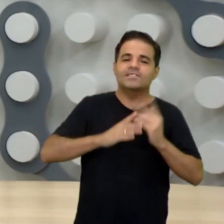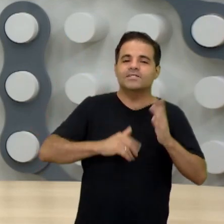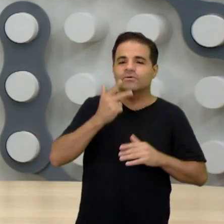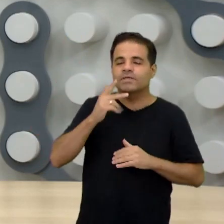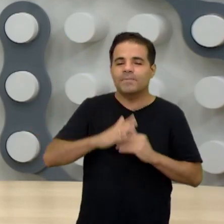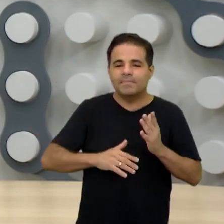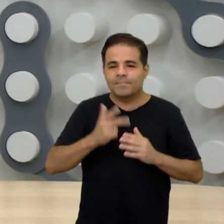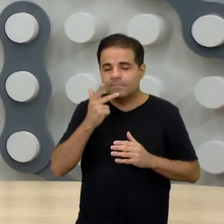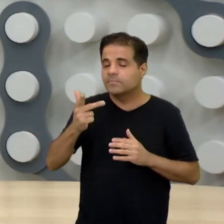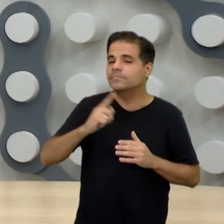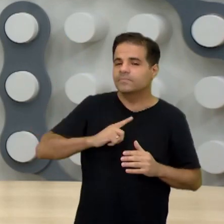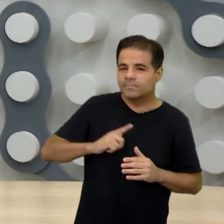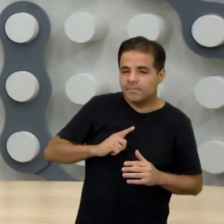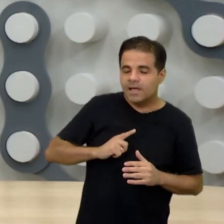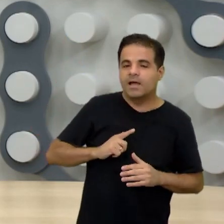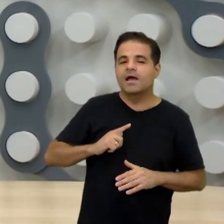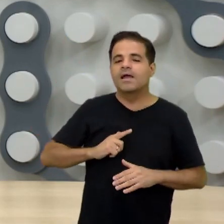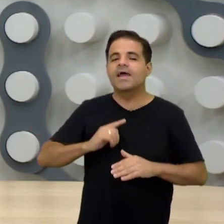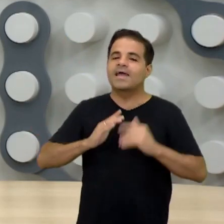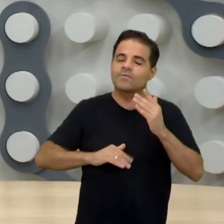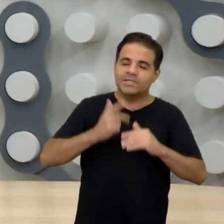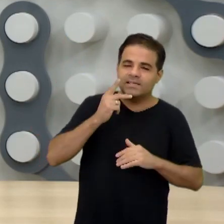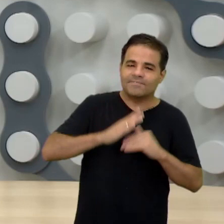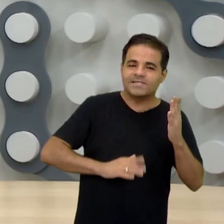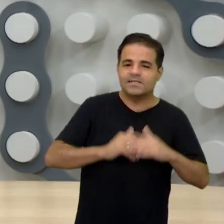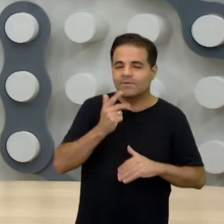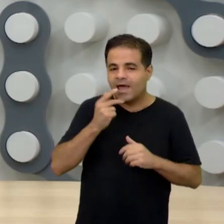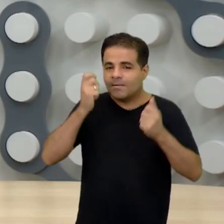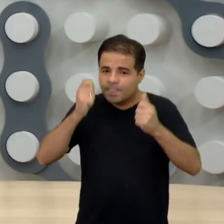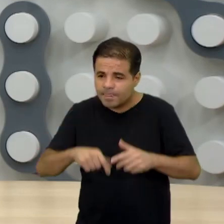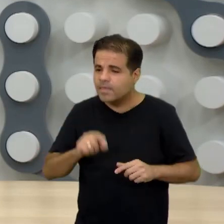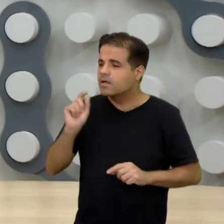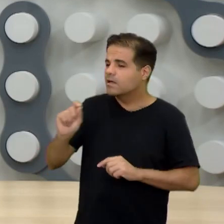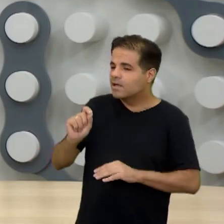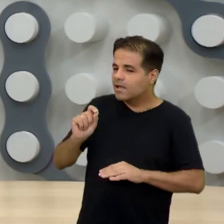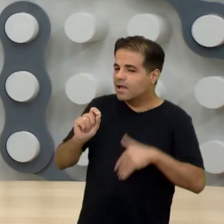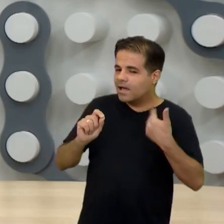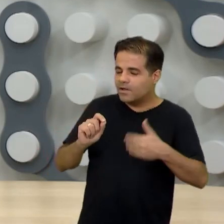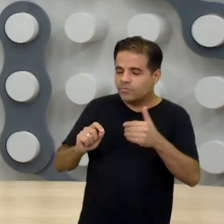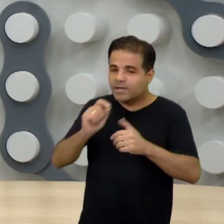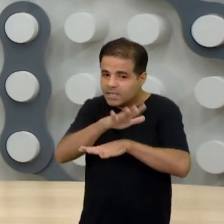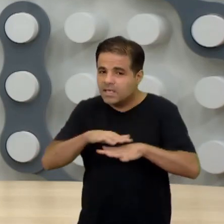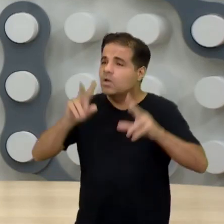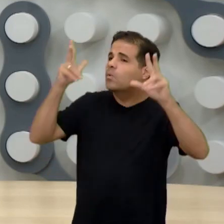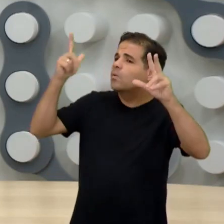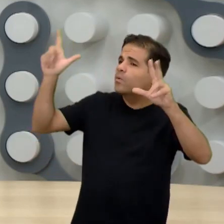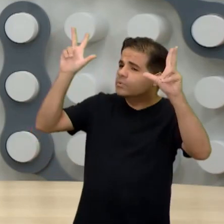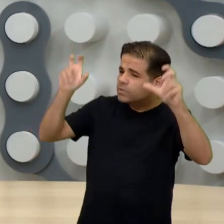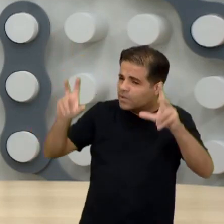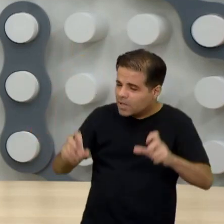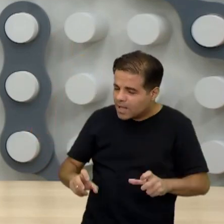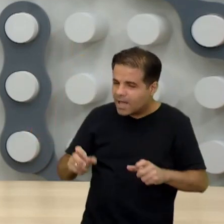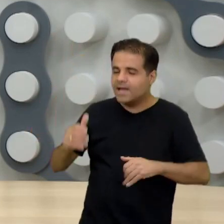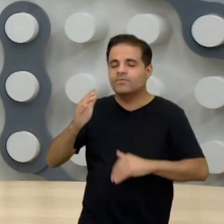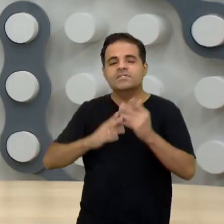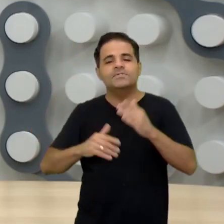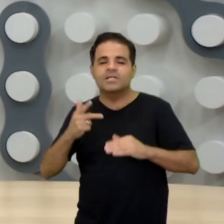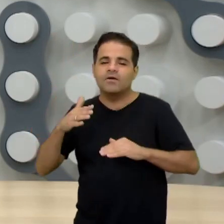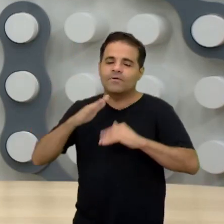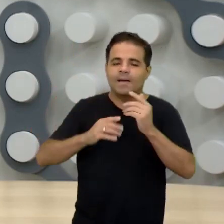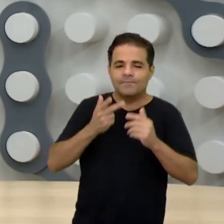a descrição dele, a informação, e aí logo em seguida tem um caderno falando sobre outros temas, com uma